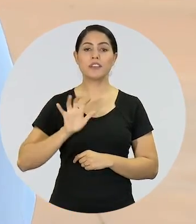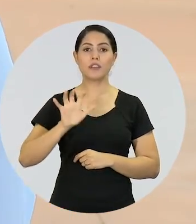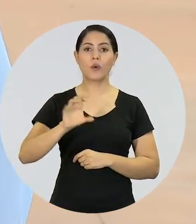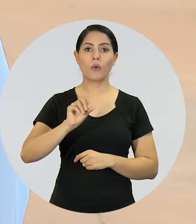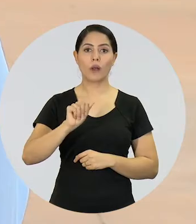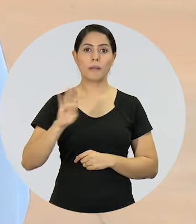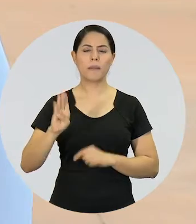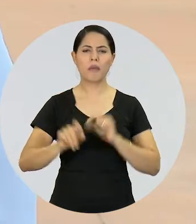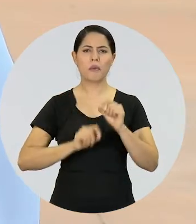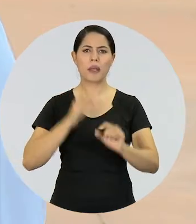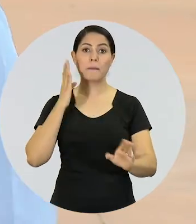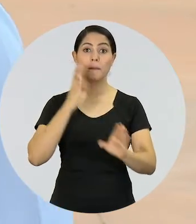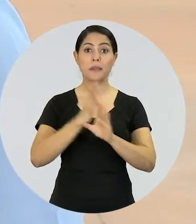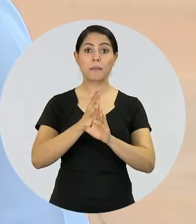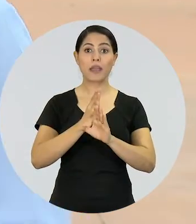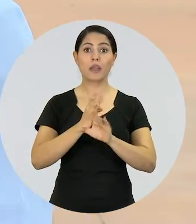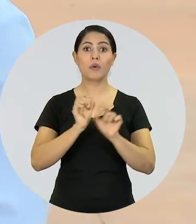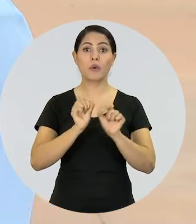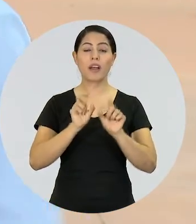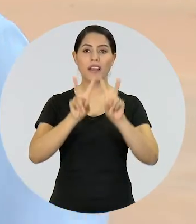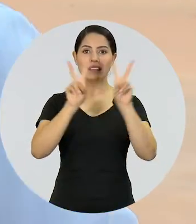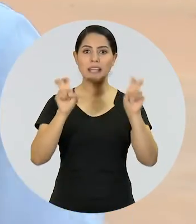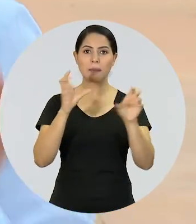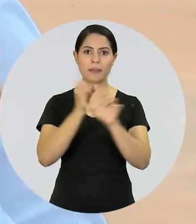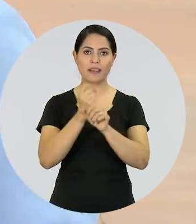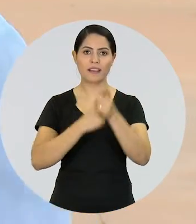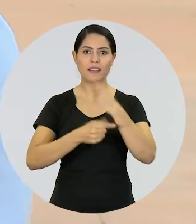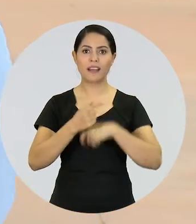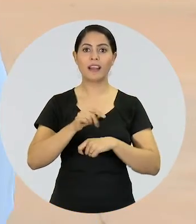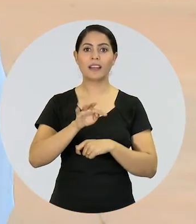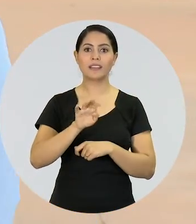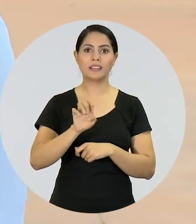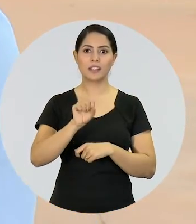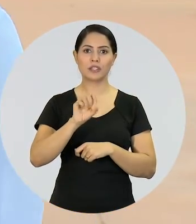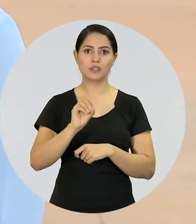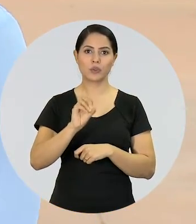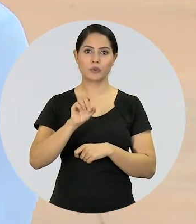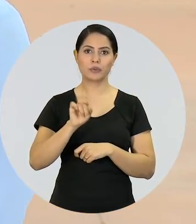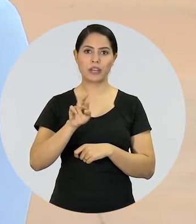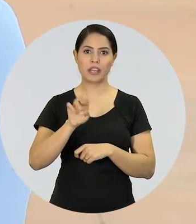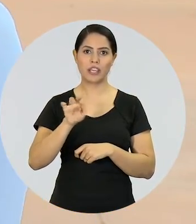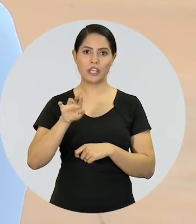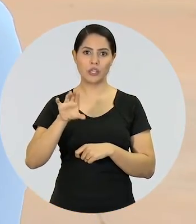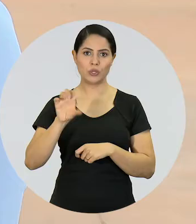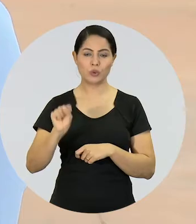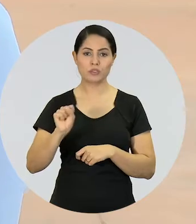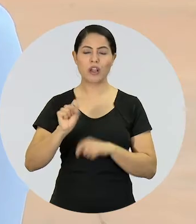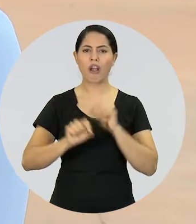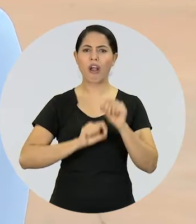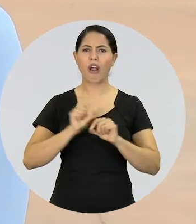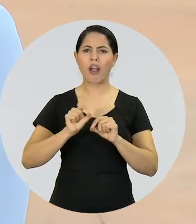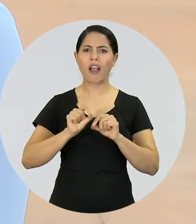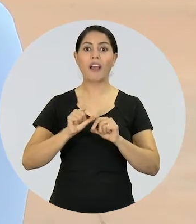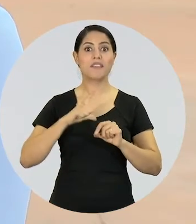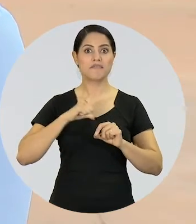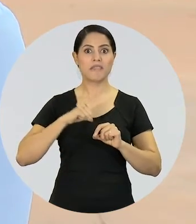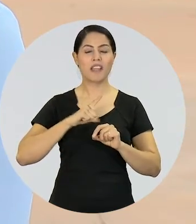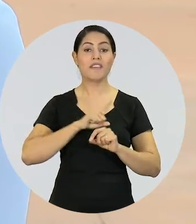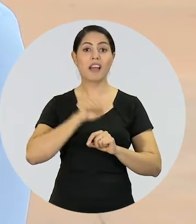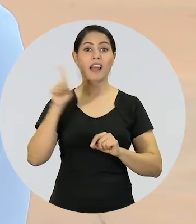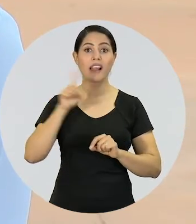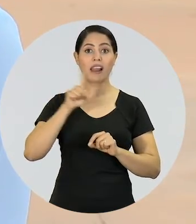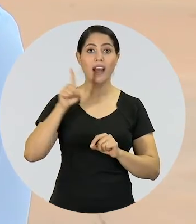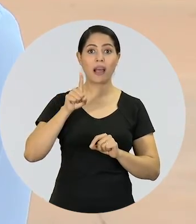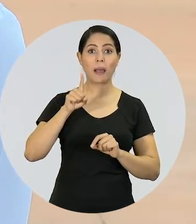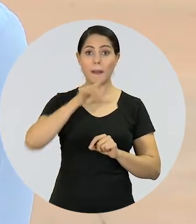primeiro encontro do Colégio de Tesoureiros, além de lançar o portal da transparência. E em Mato Grosso foi realizado